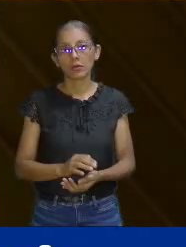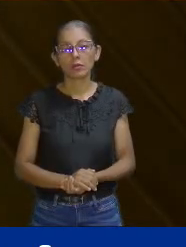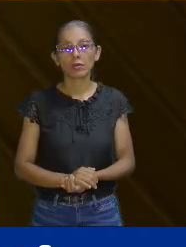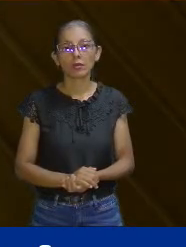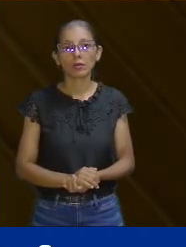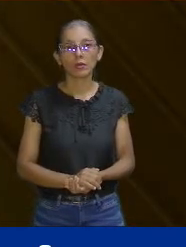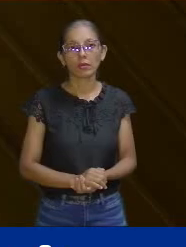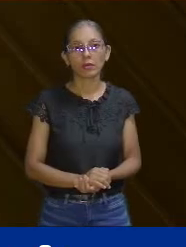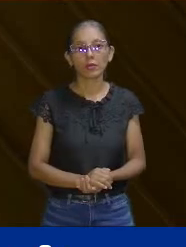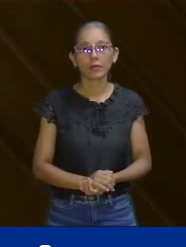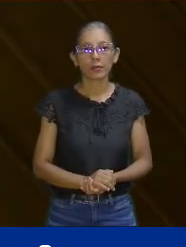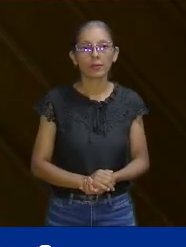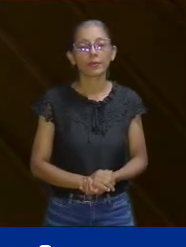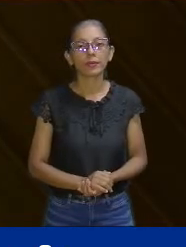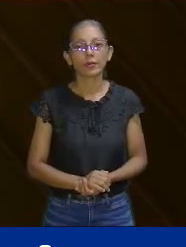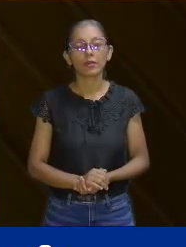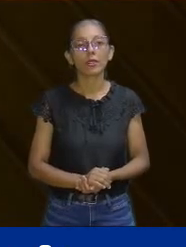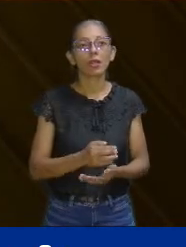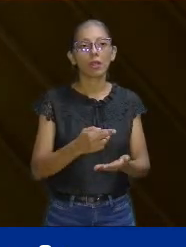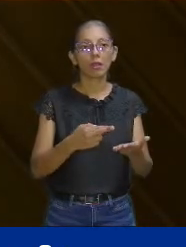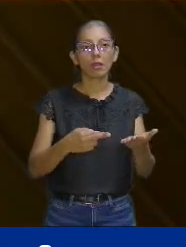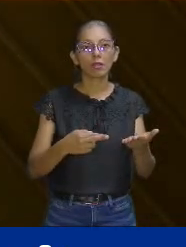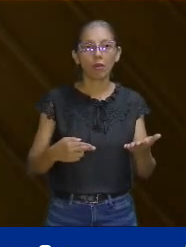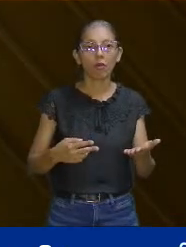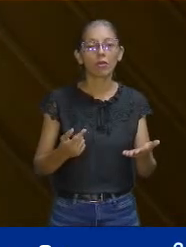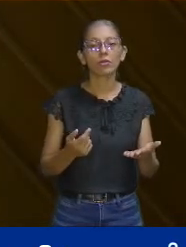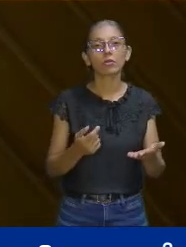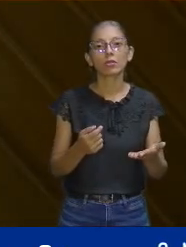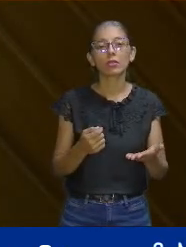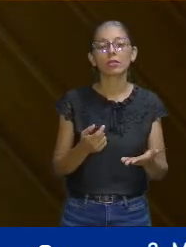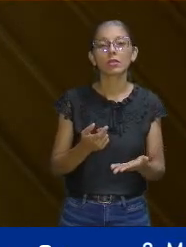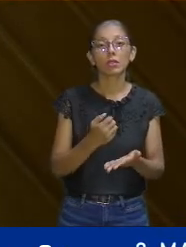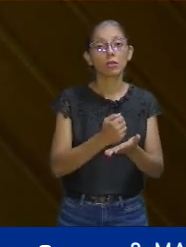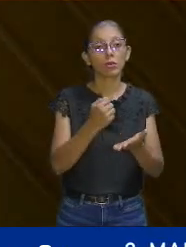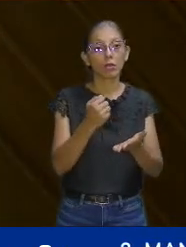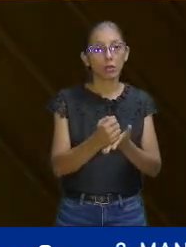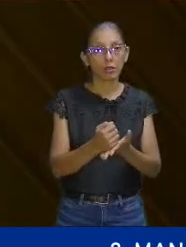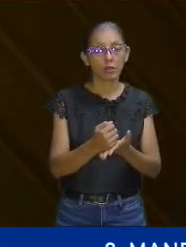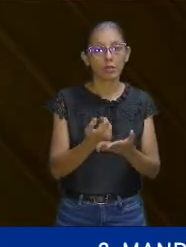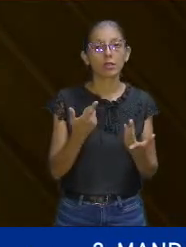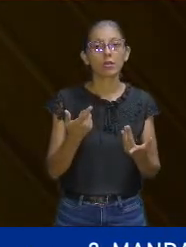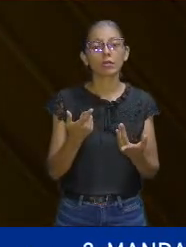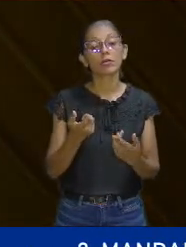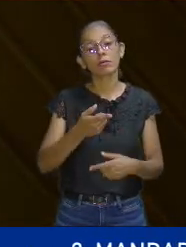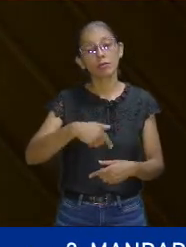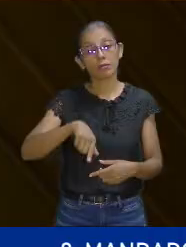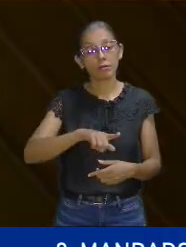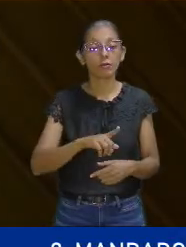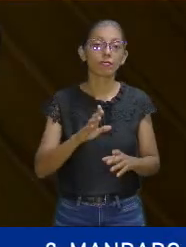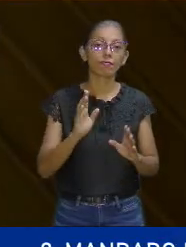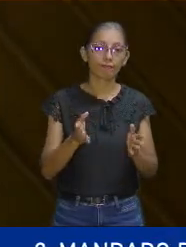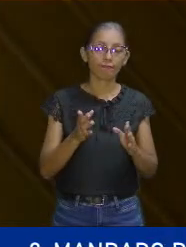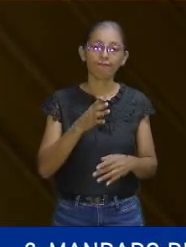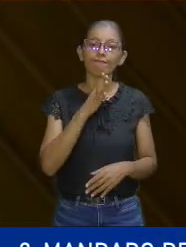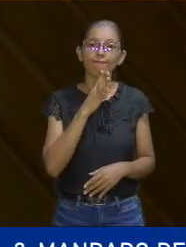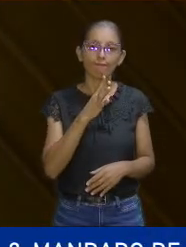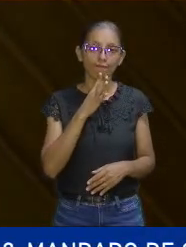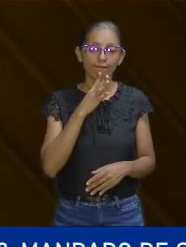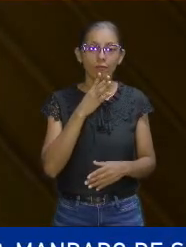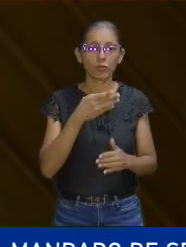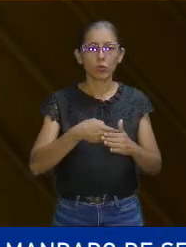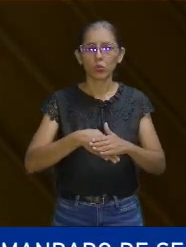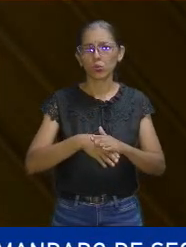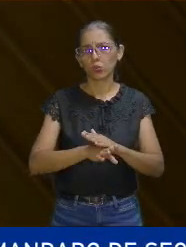internas, são relatórios de missões, documentos que nós aqui na Justiça Eleitoral já estamos